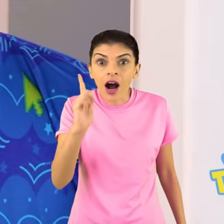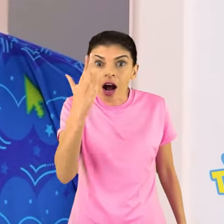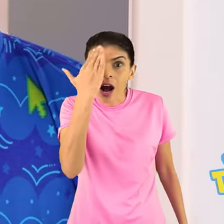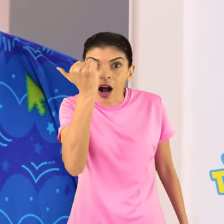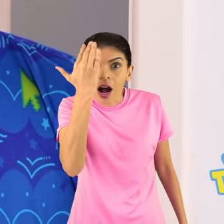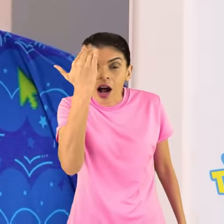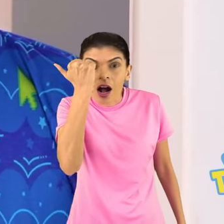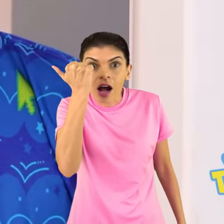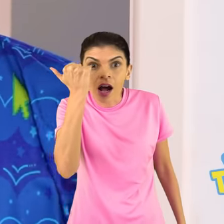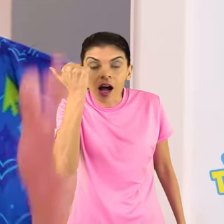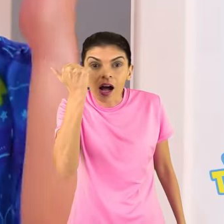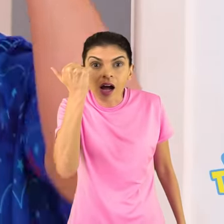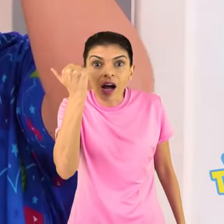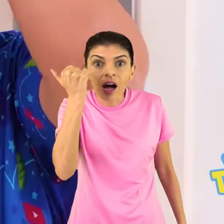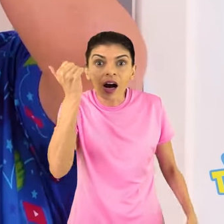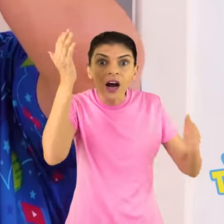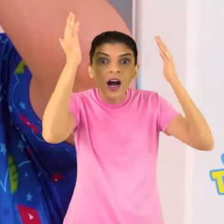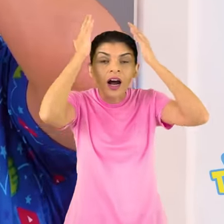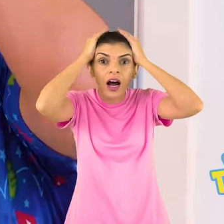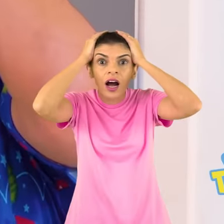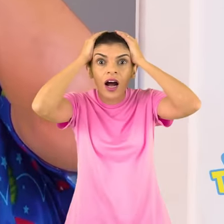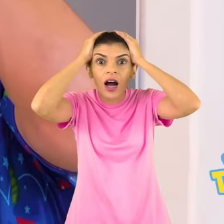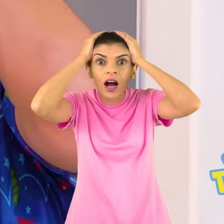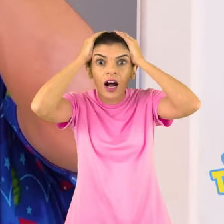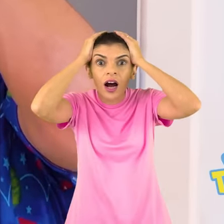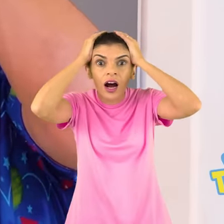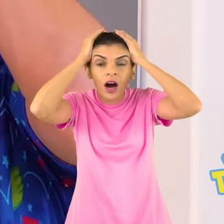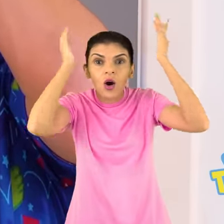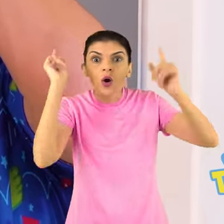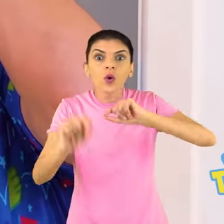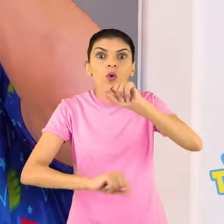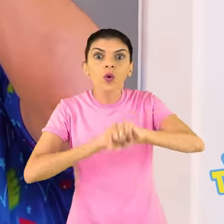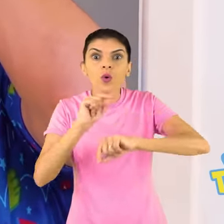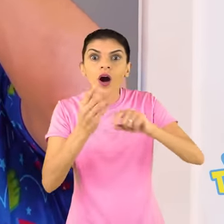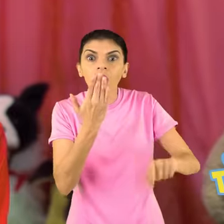Giovanna! O que você tá comendo?